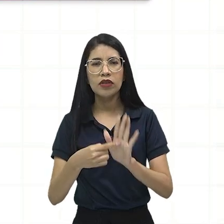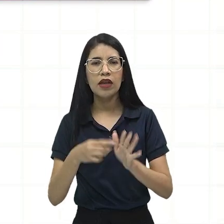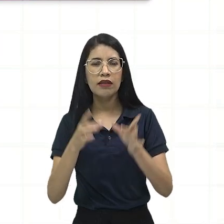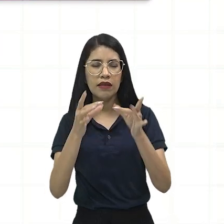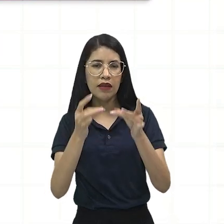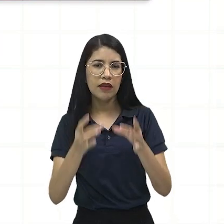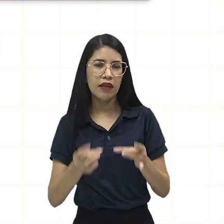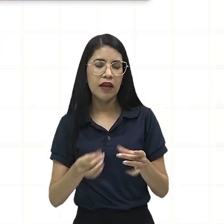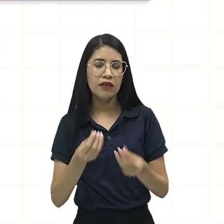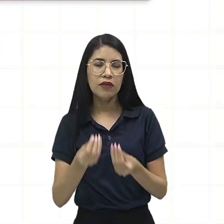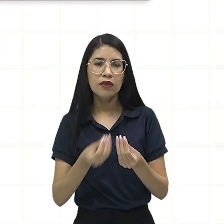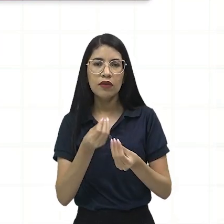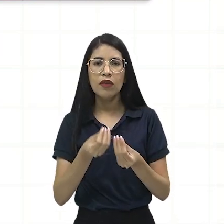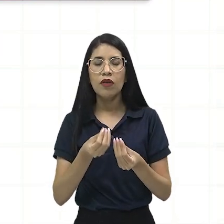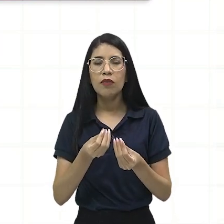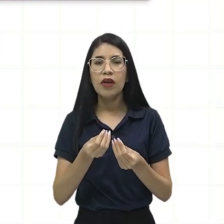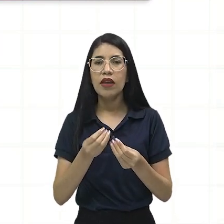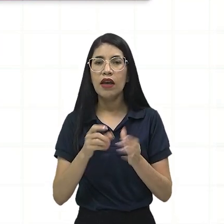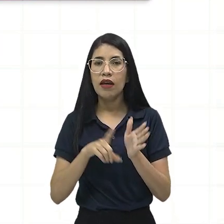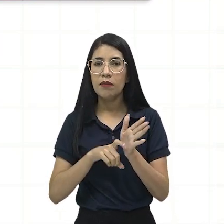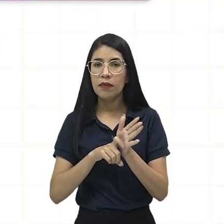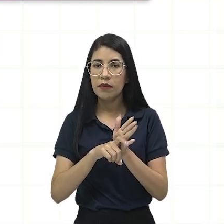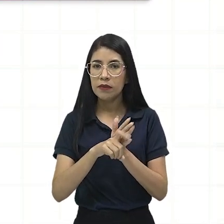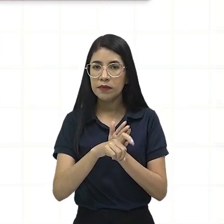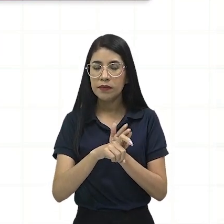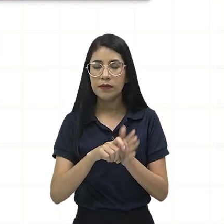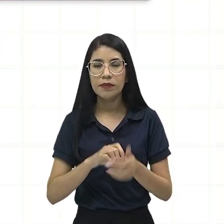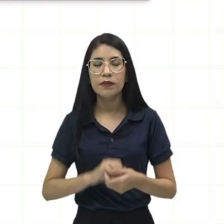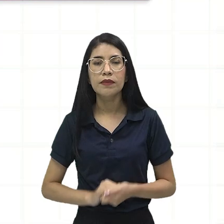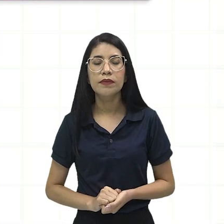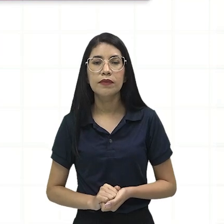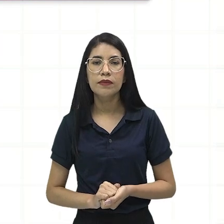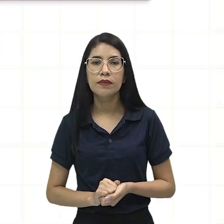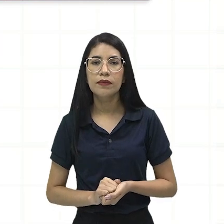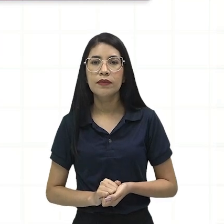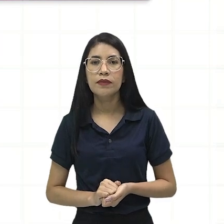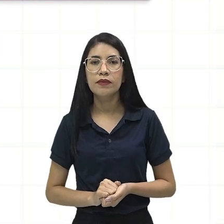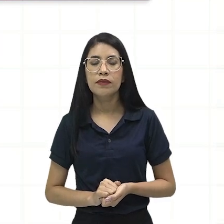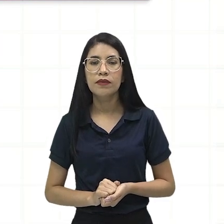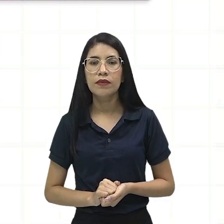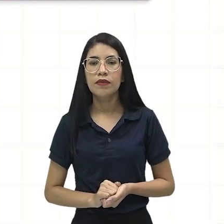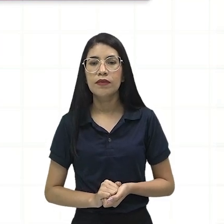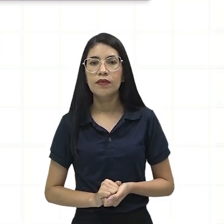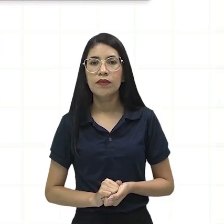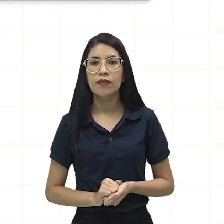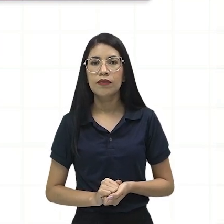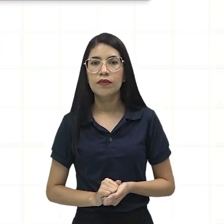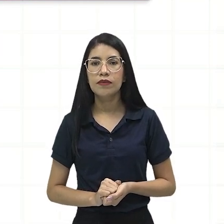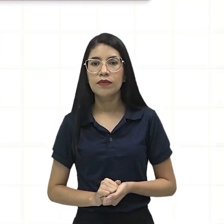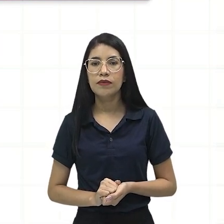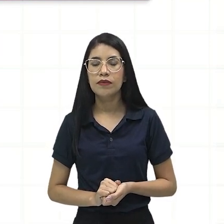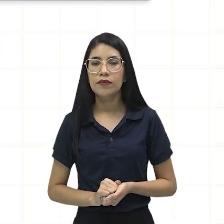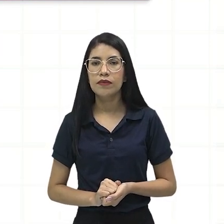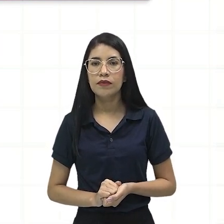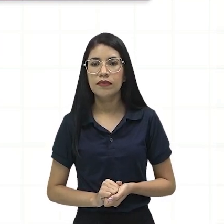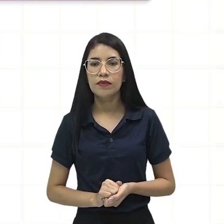você verificar como é que é o aspecto da bactéria. Então, aqui nós temos uma